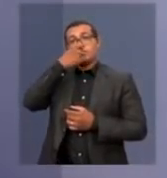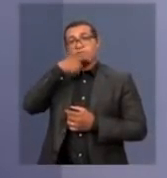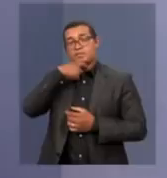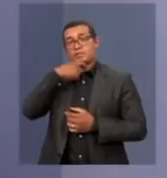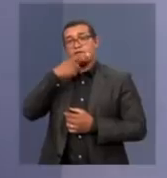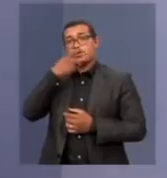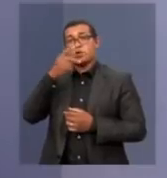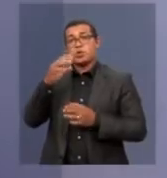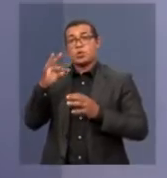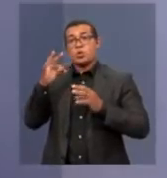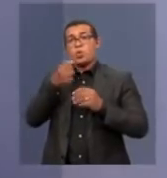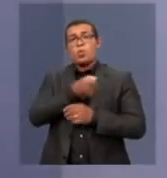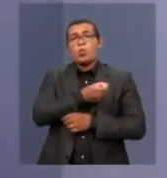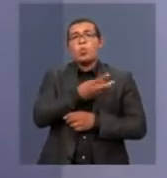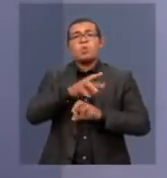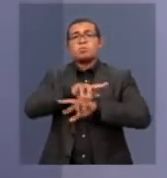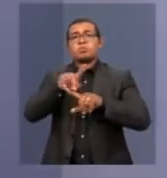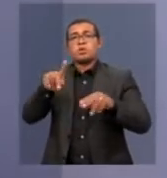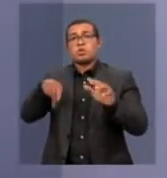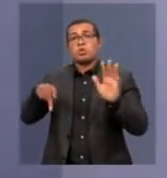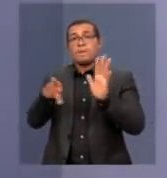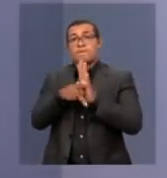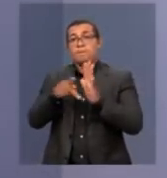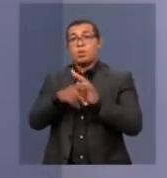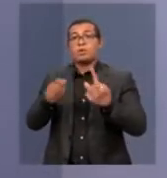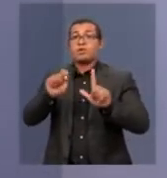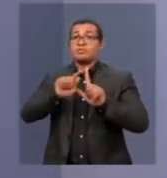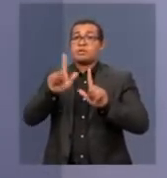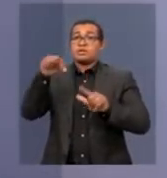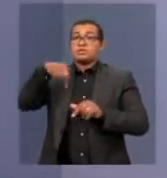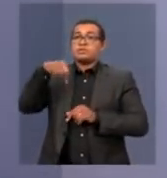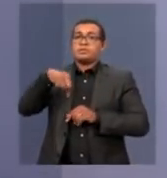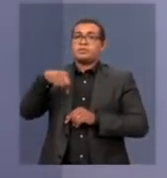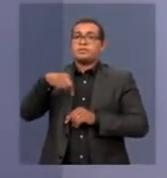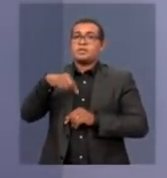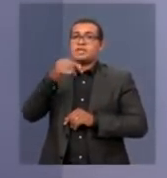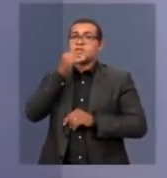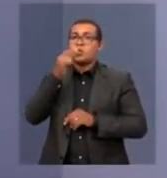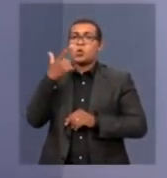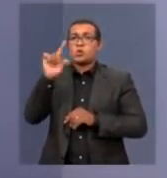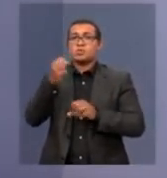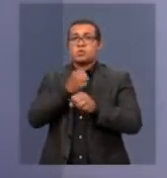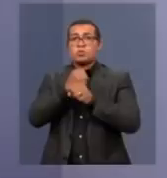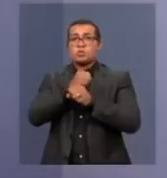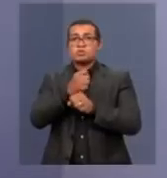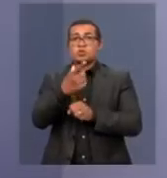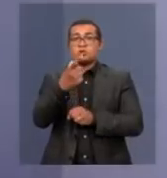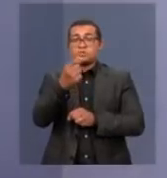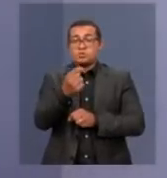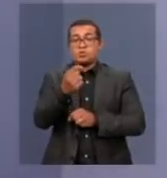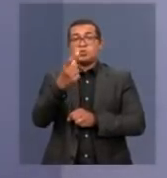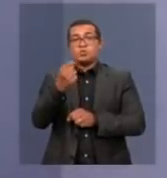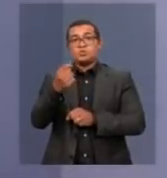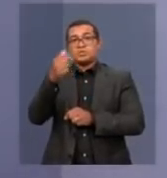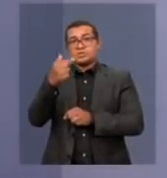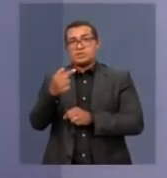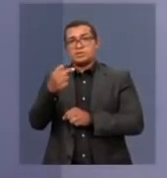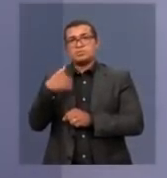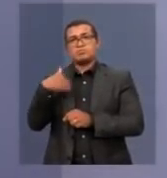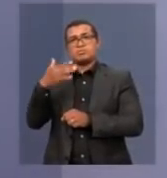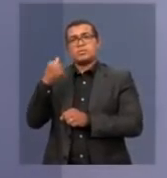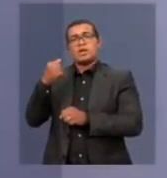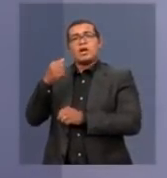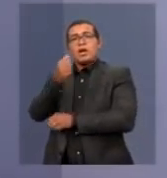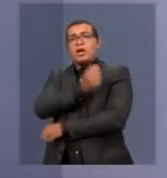publicações inclusive da própria gazeta eu vou te dar um outro agora que em 2007 o aprendizado dos alunos em matemática